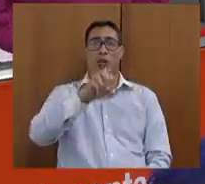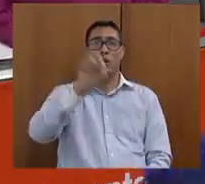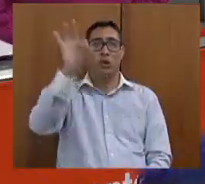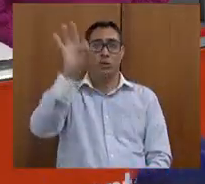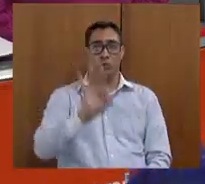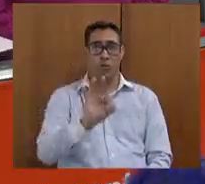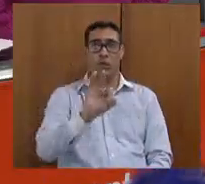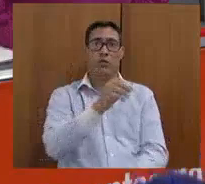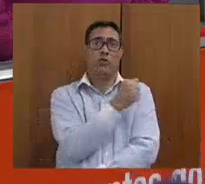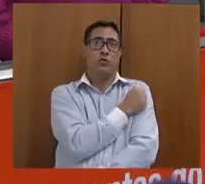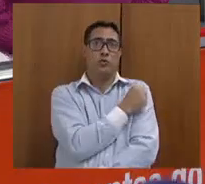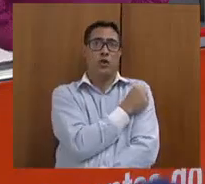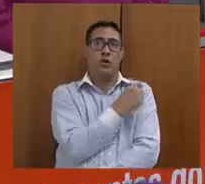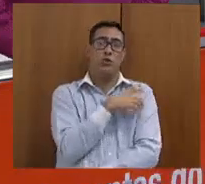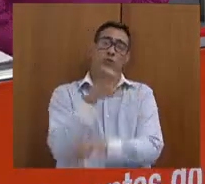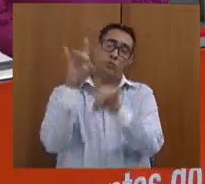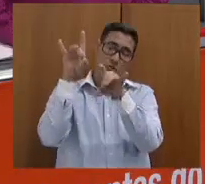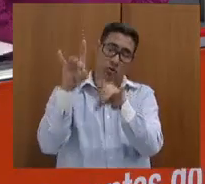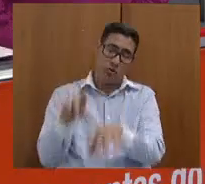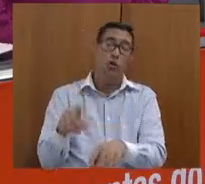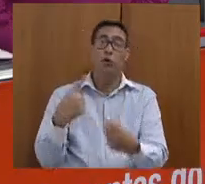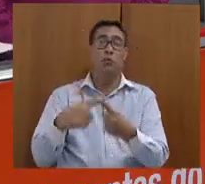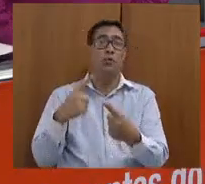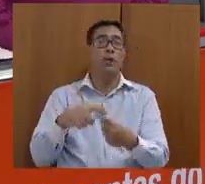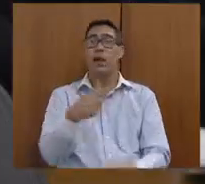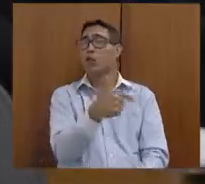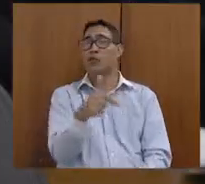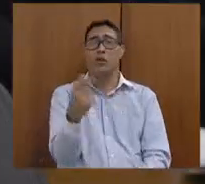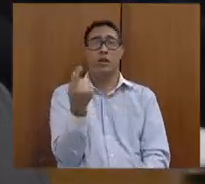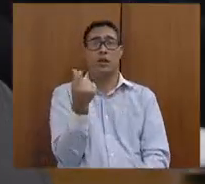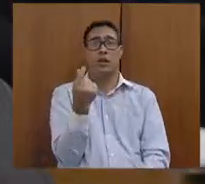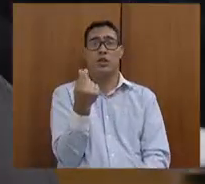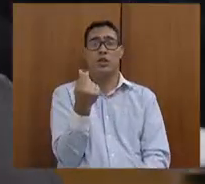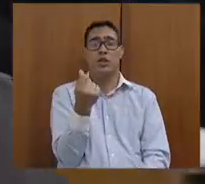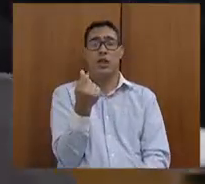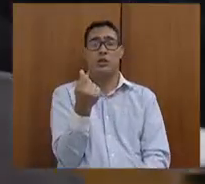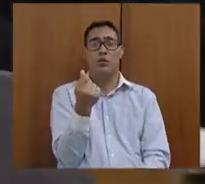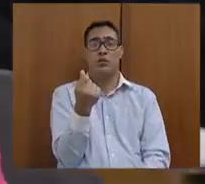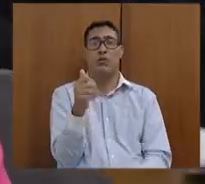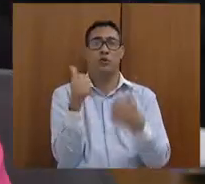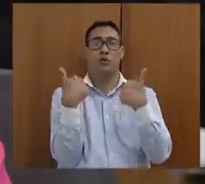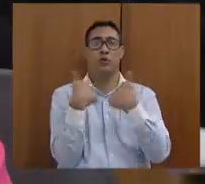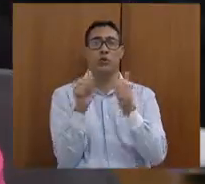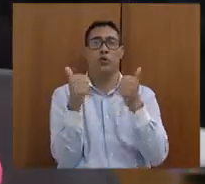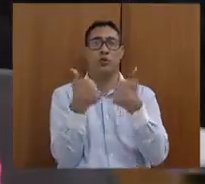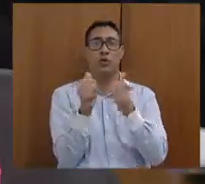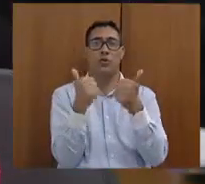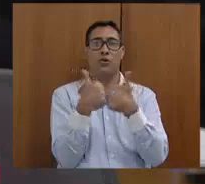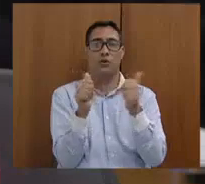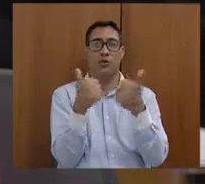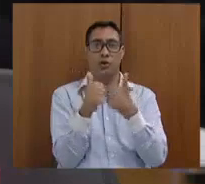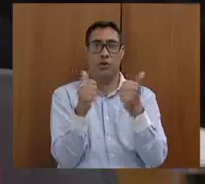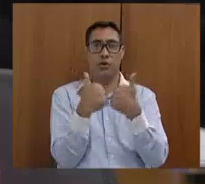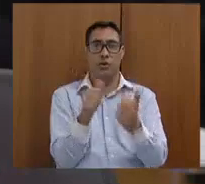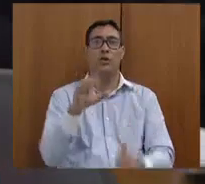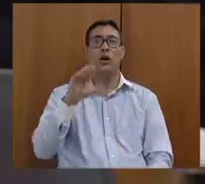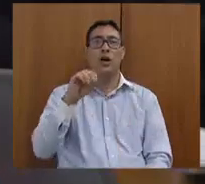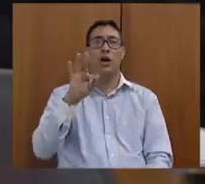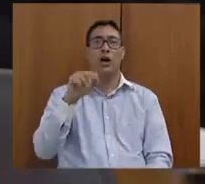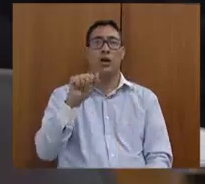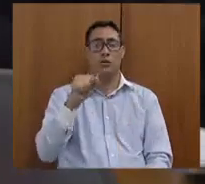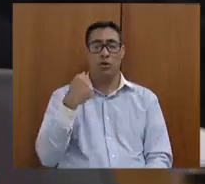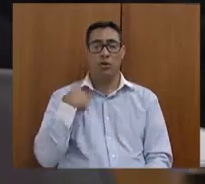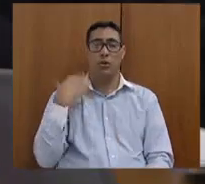desistiram porque não tinha dinheiro da passagem Então se é as cotas me trouxe até aqui